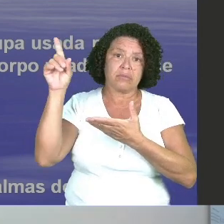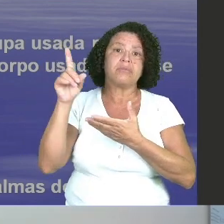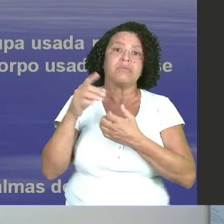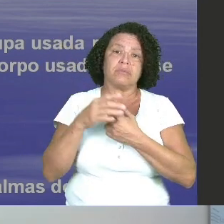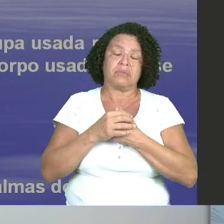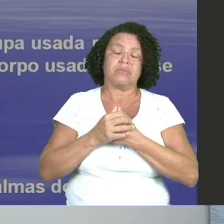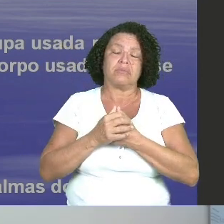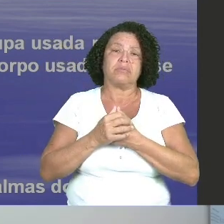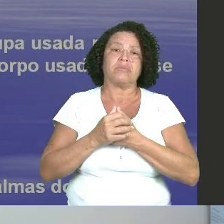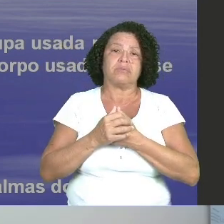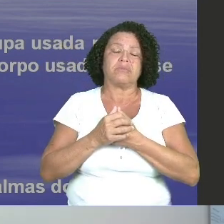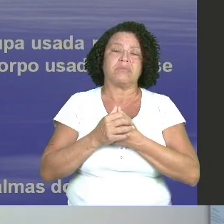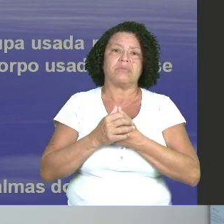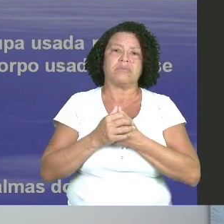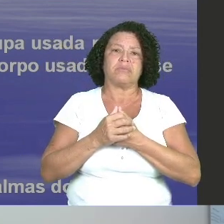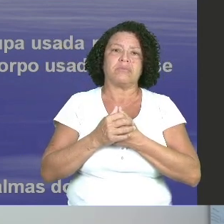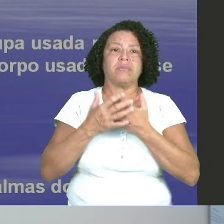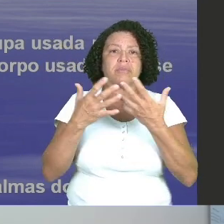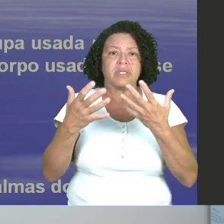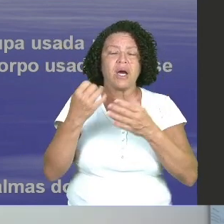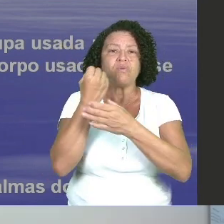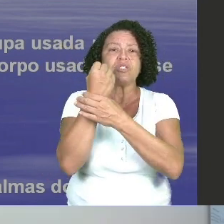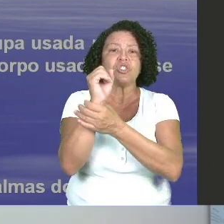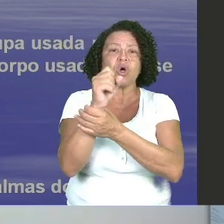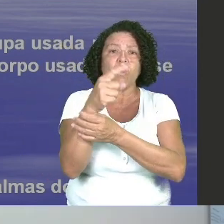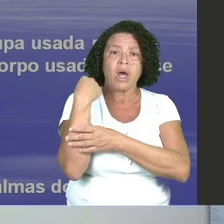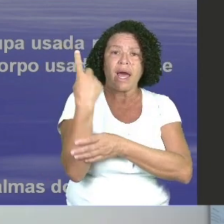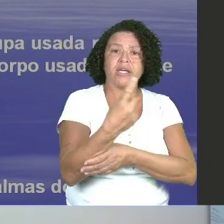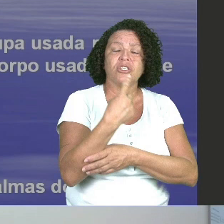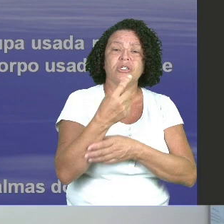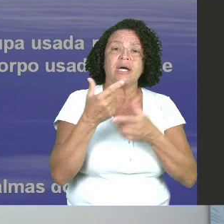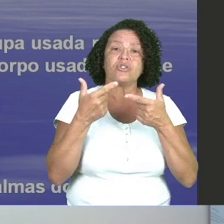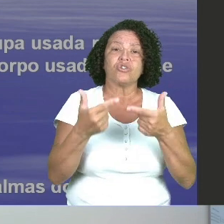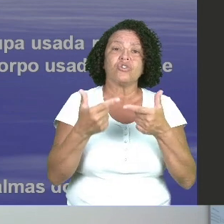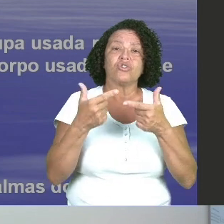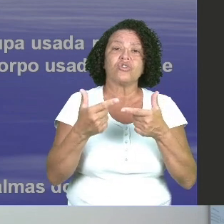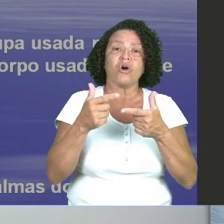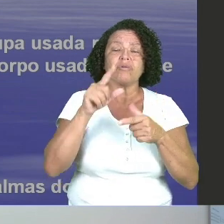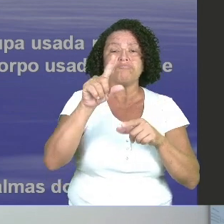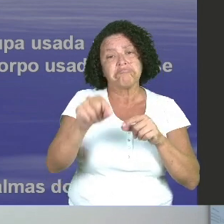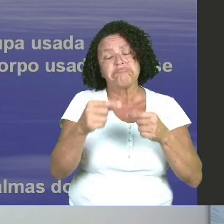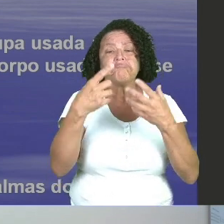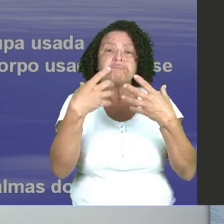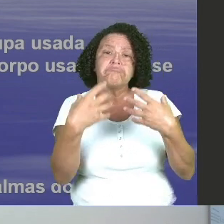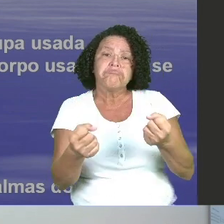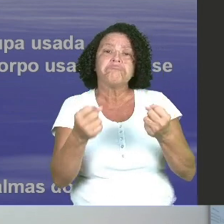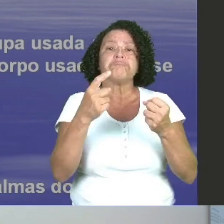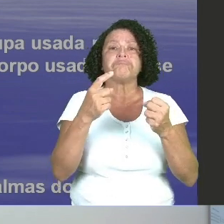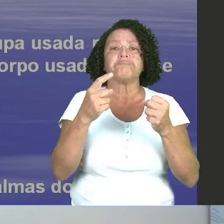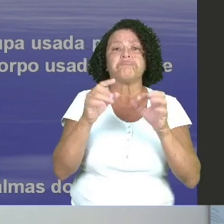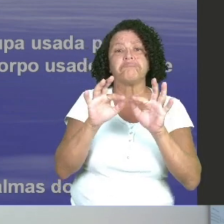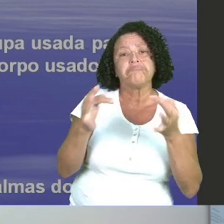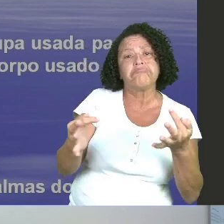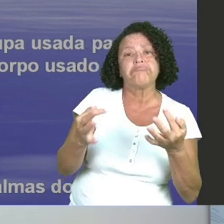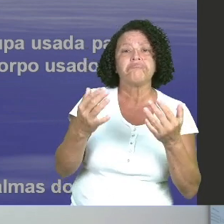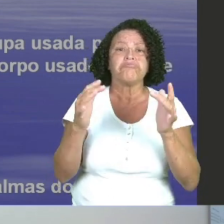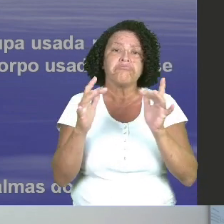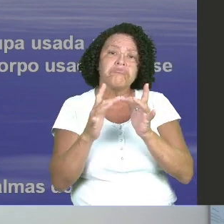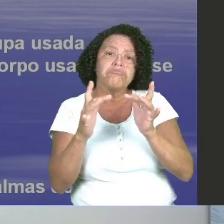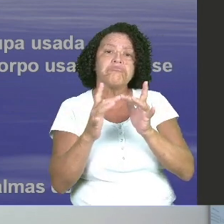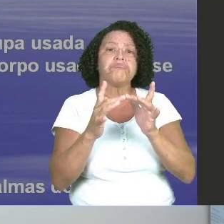que é Plótino, assegura a cada um de nós a sorte que lhes convém e que é harmônica com